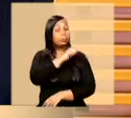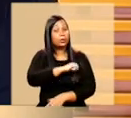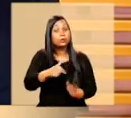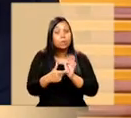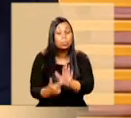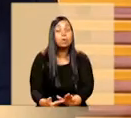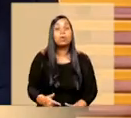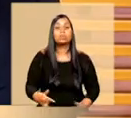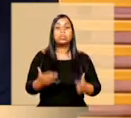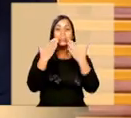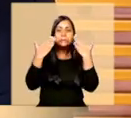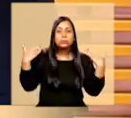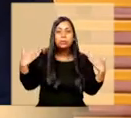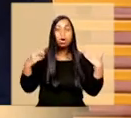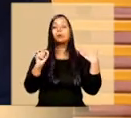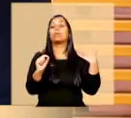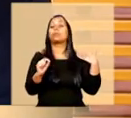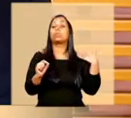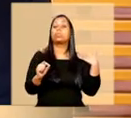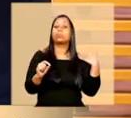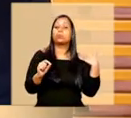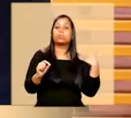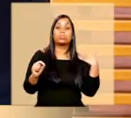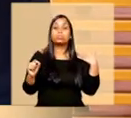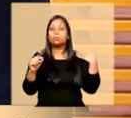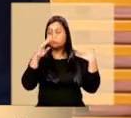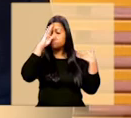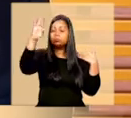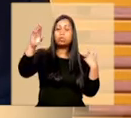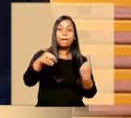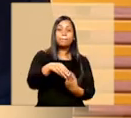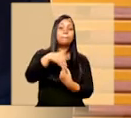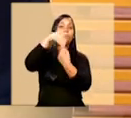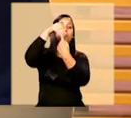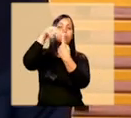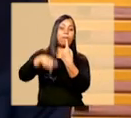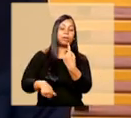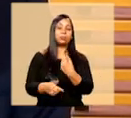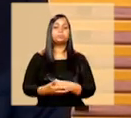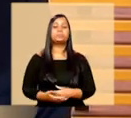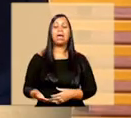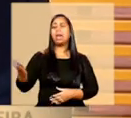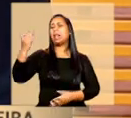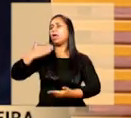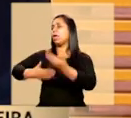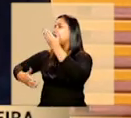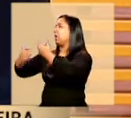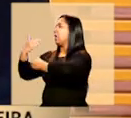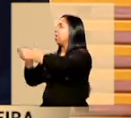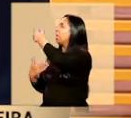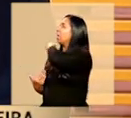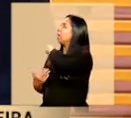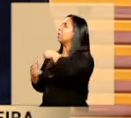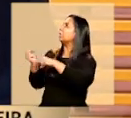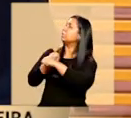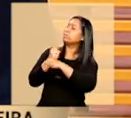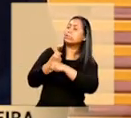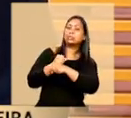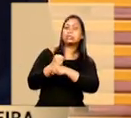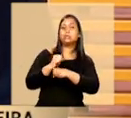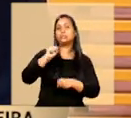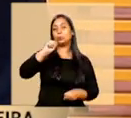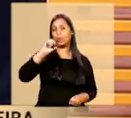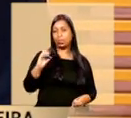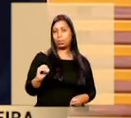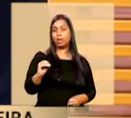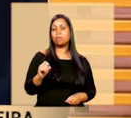se destaca por esse pioneirismo, né? Então, em relação a transplantes. Então, lá no passado, já por volta da década de 80, por exemplo, que